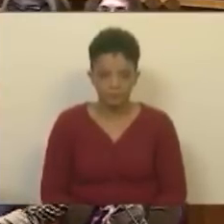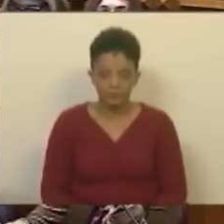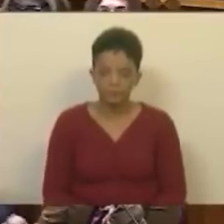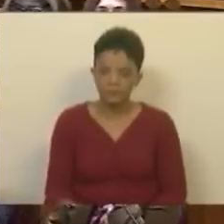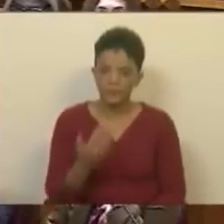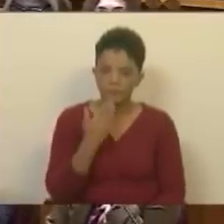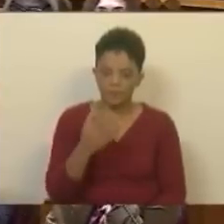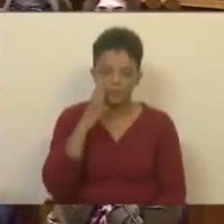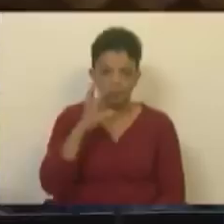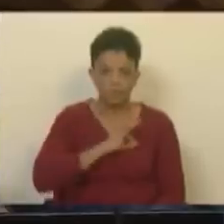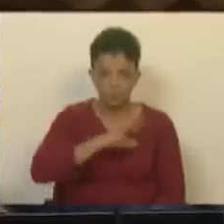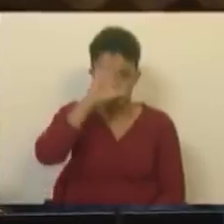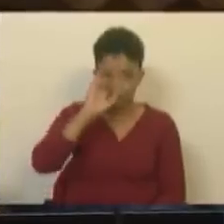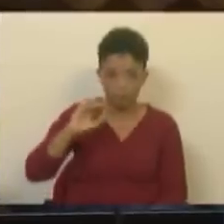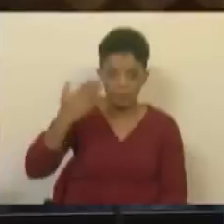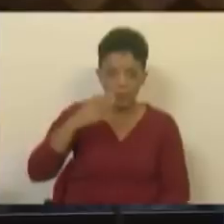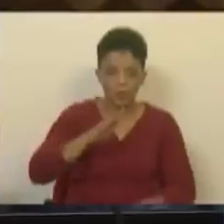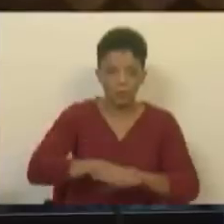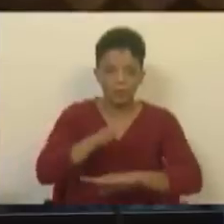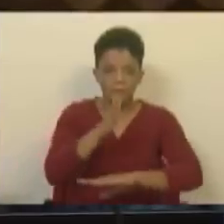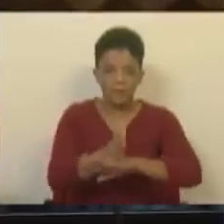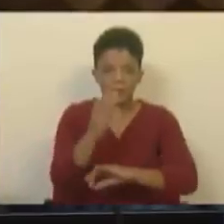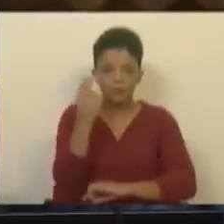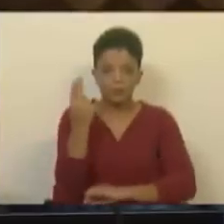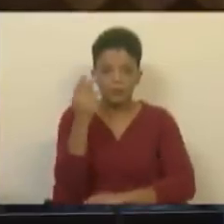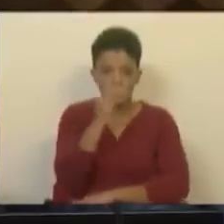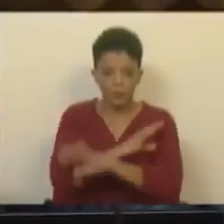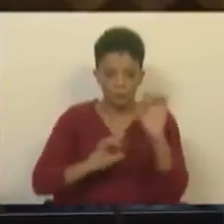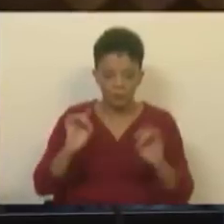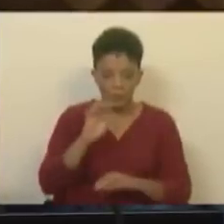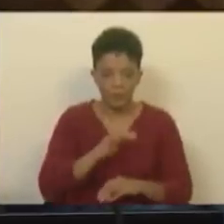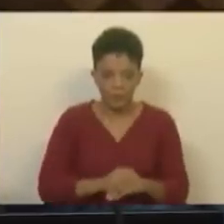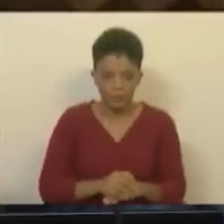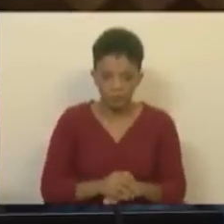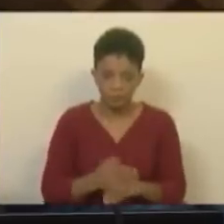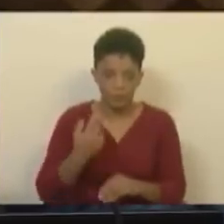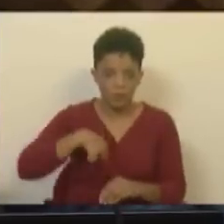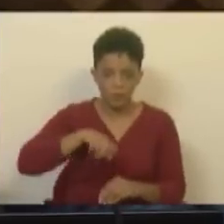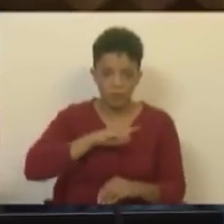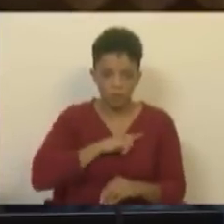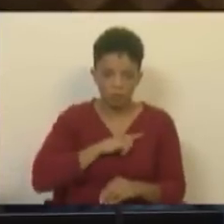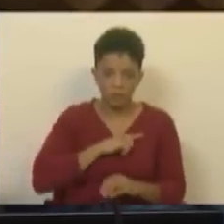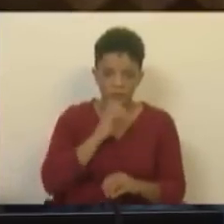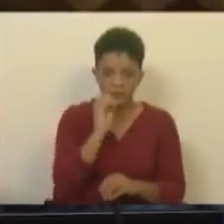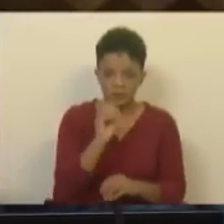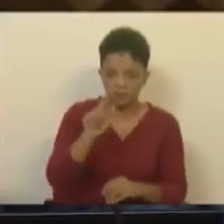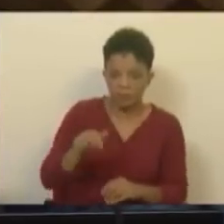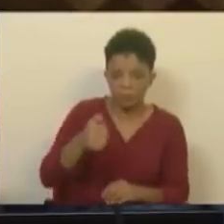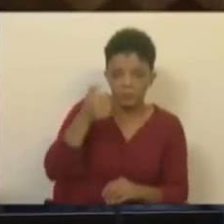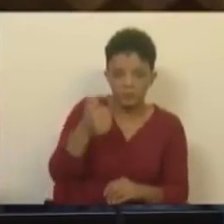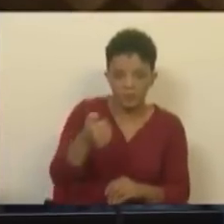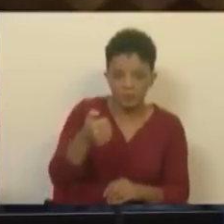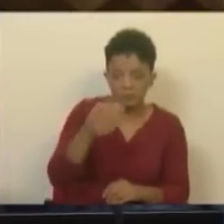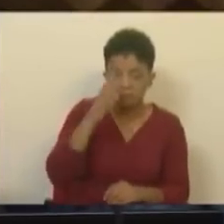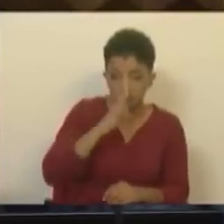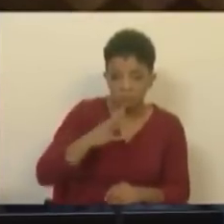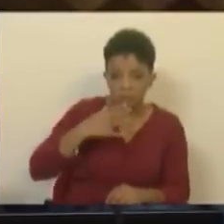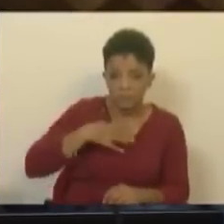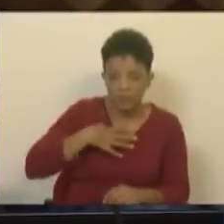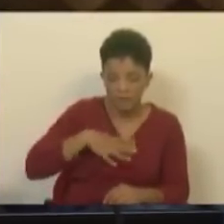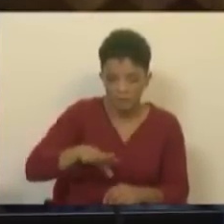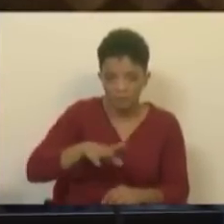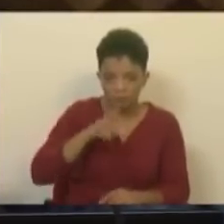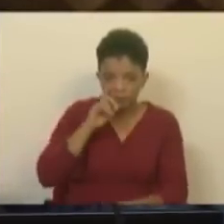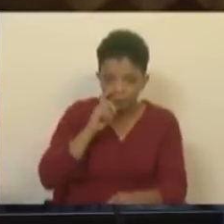obrigado senhor Ministro faça a média da União Europeia simplesmente não convergimos ao corrigimos 0,5 se quiser ser